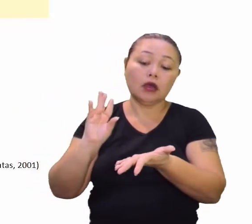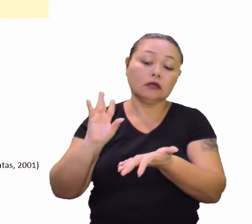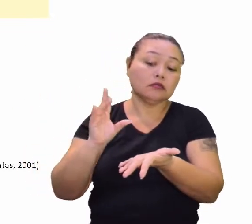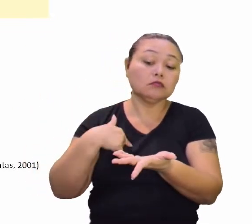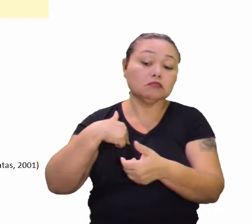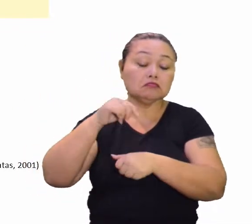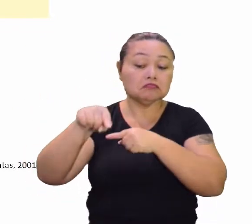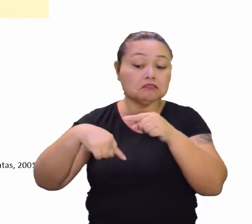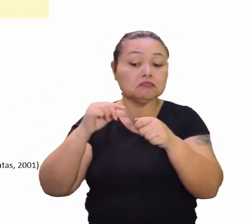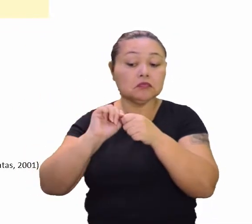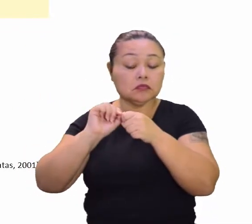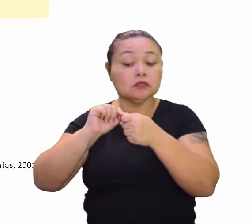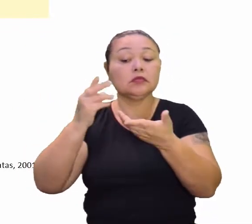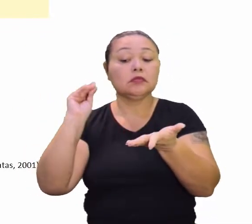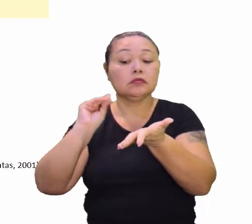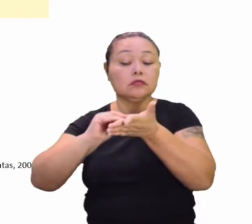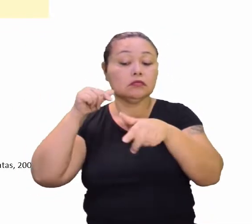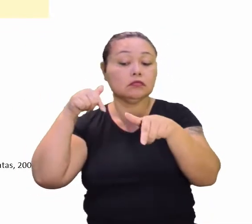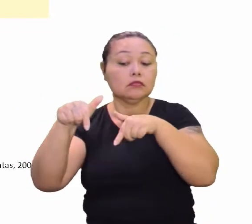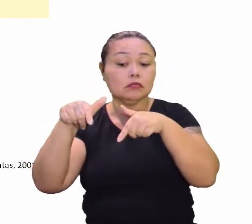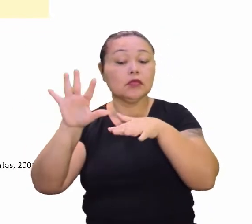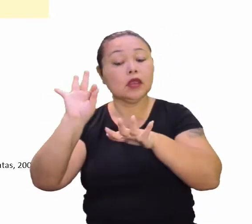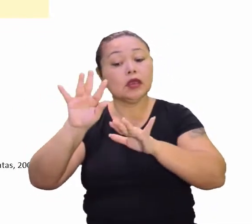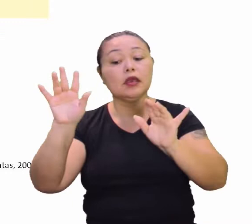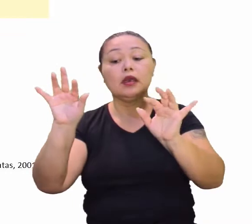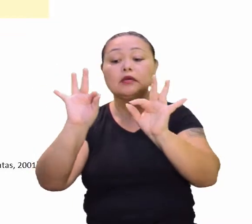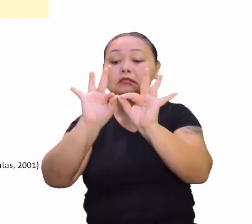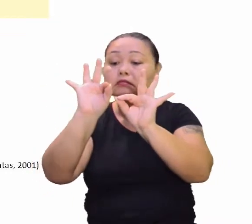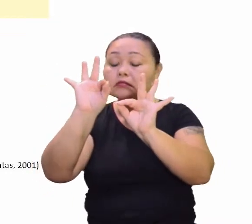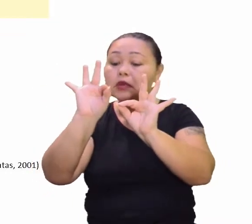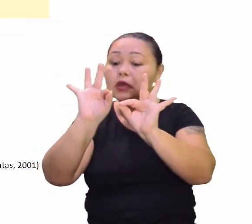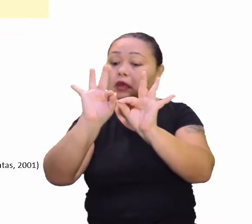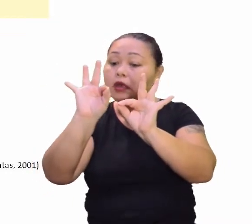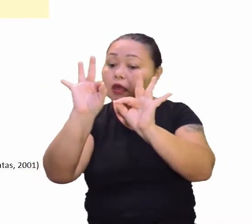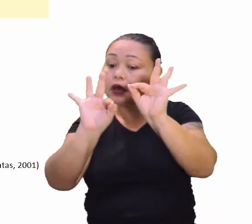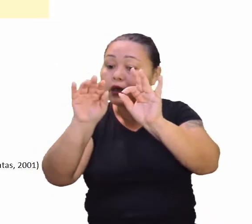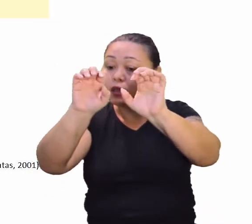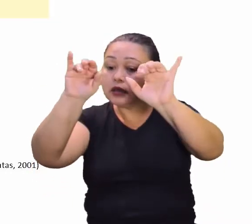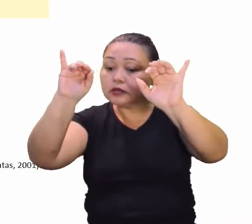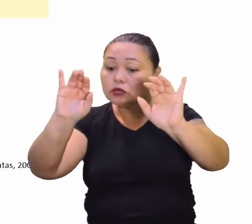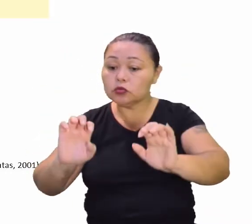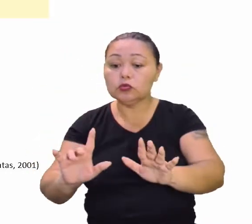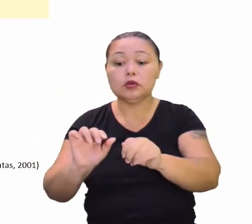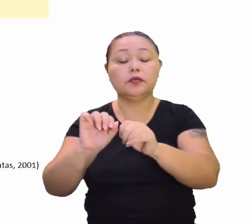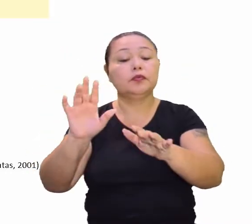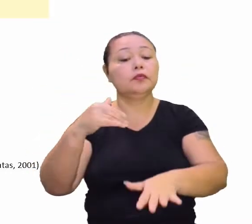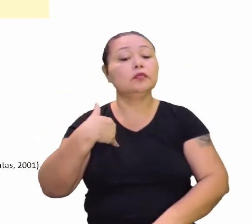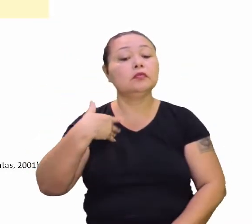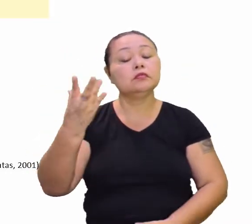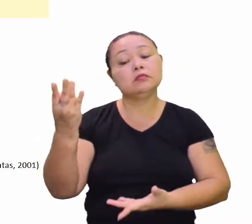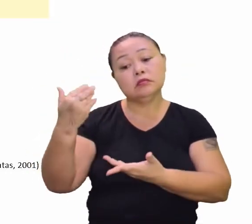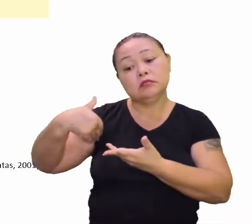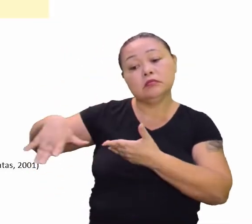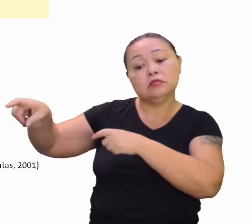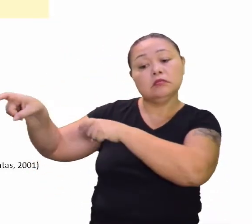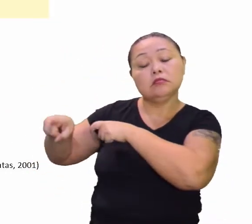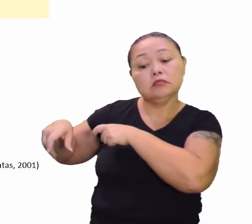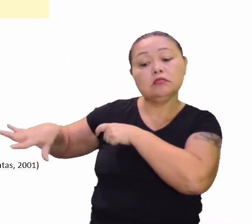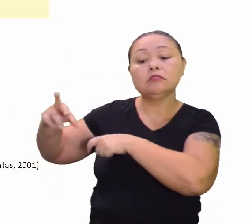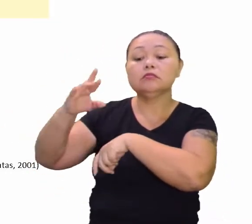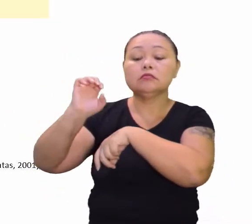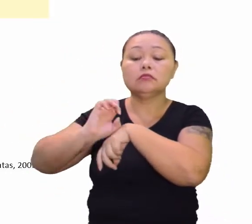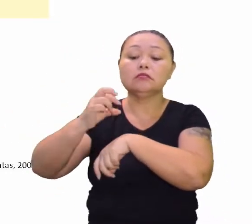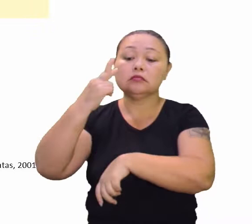desemprego estrutural. Então, a gente tem essa diminuição da população no campo de